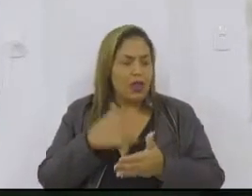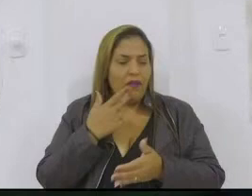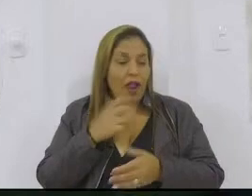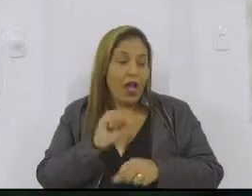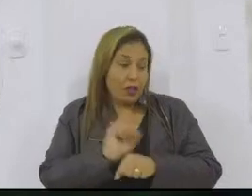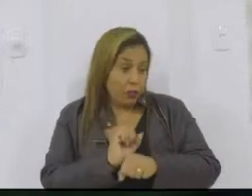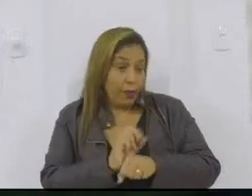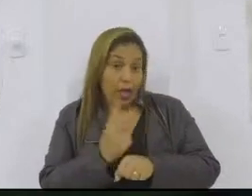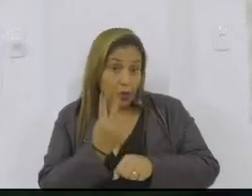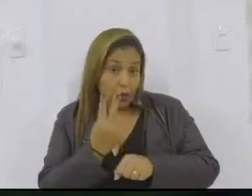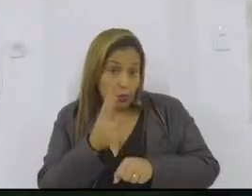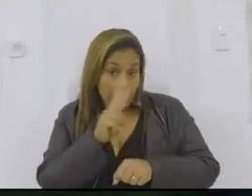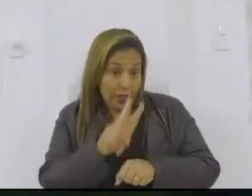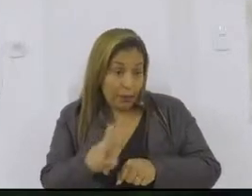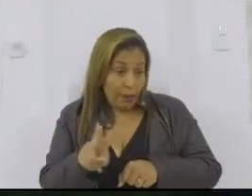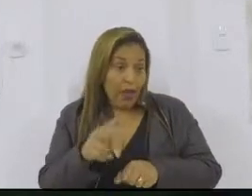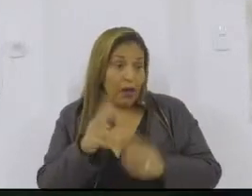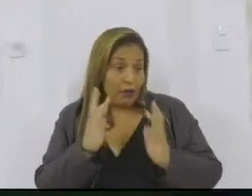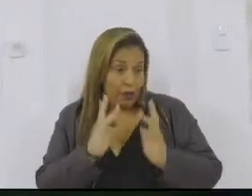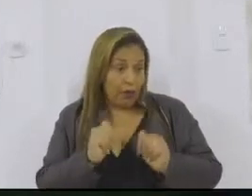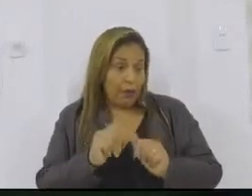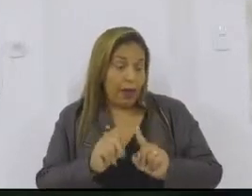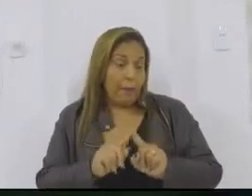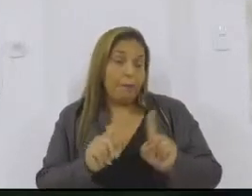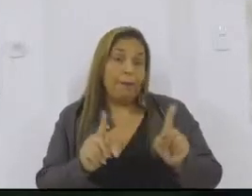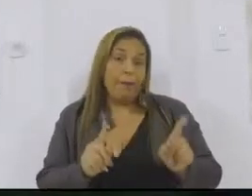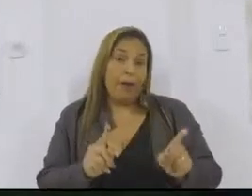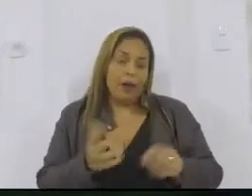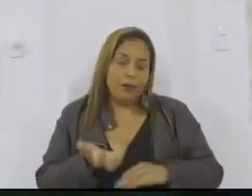fazer a limpeza. Só que aí a máquina